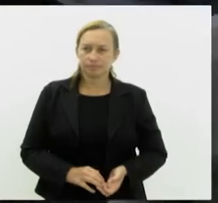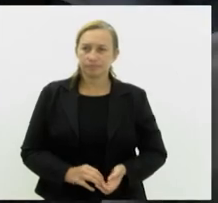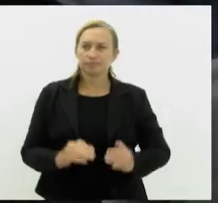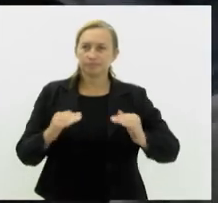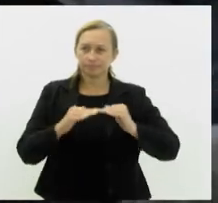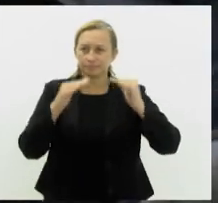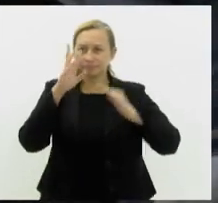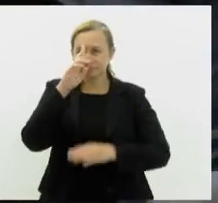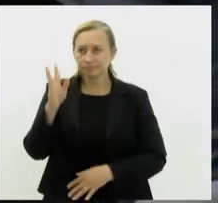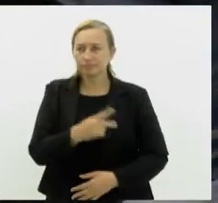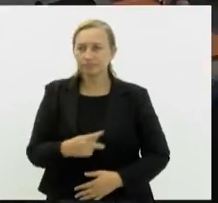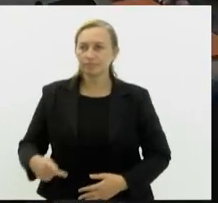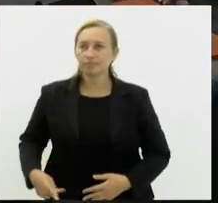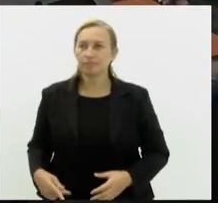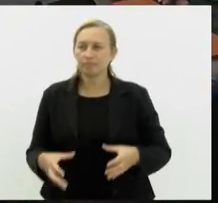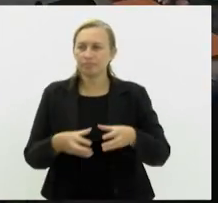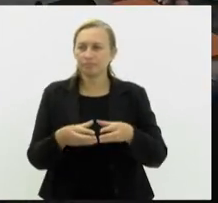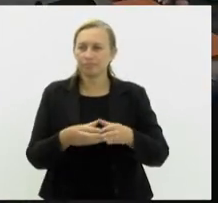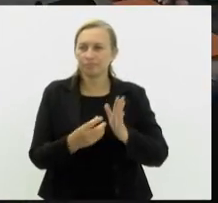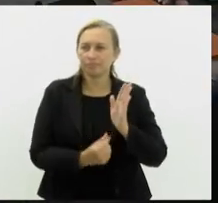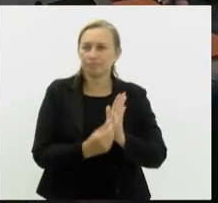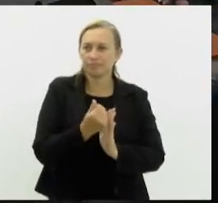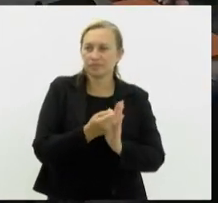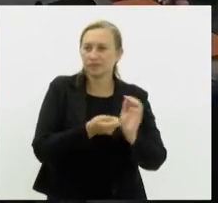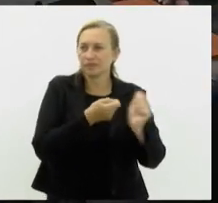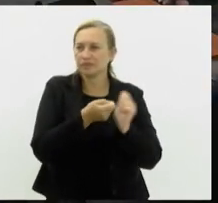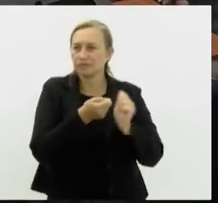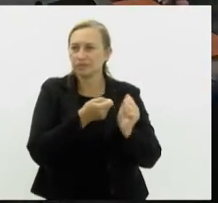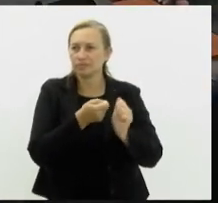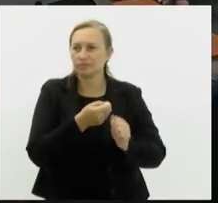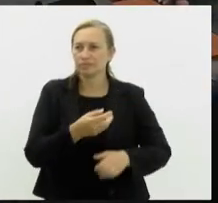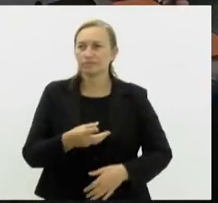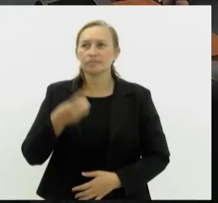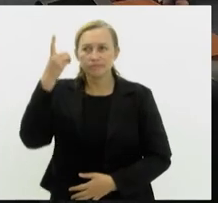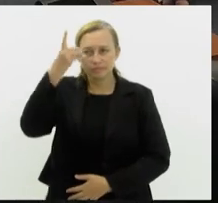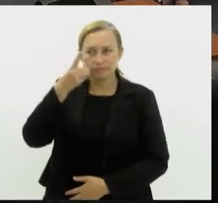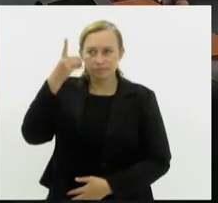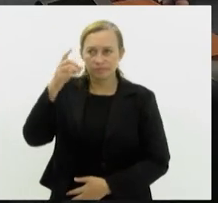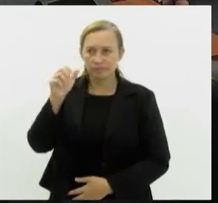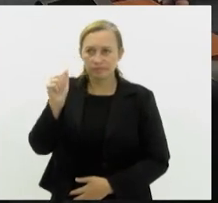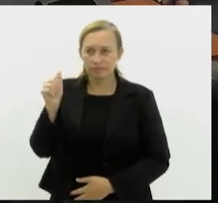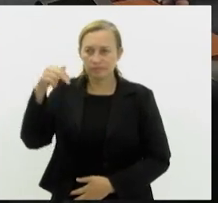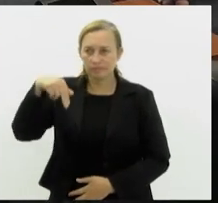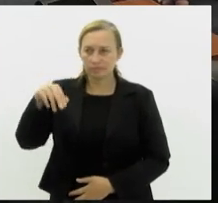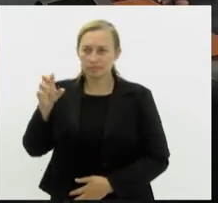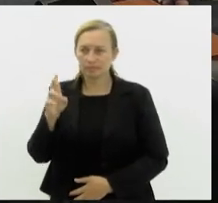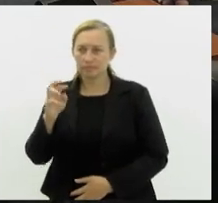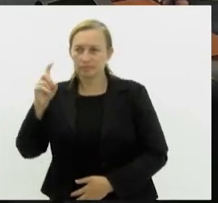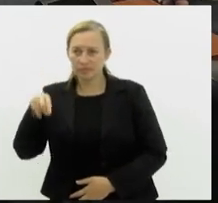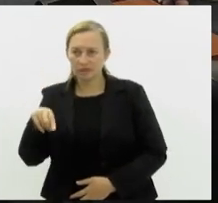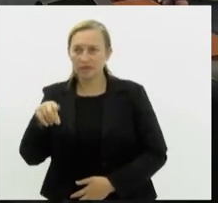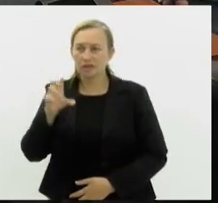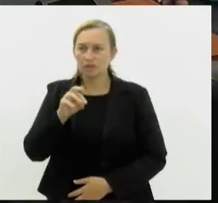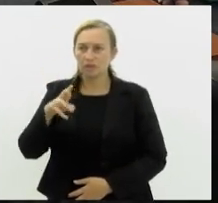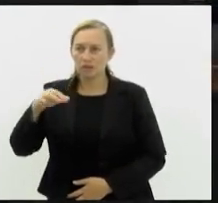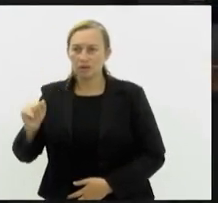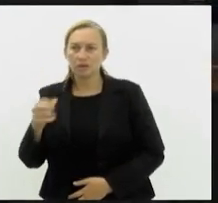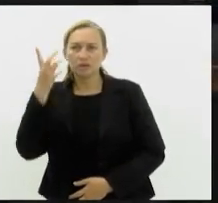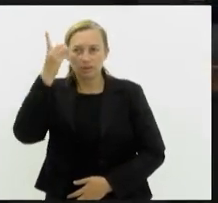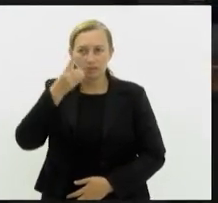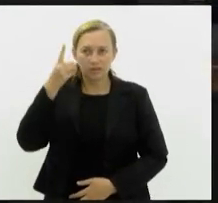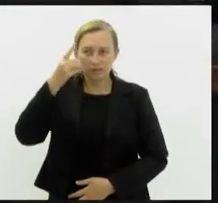Favorável, presidente. Pela Comissão de Orçamento, Fiscalização Financeira e Controle, deputado André Correia. Deputado Carlos